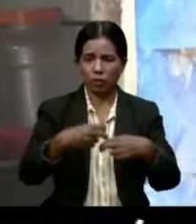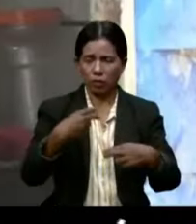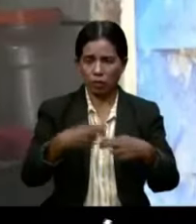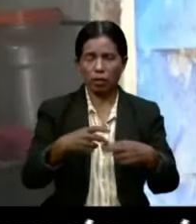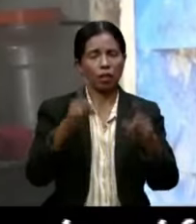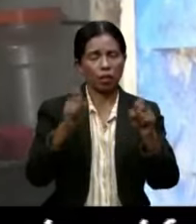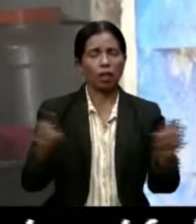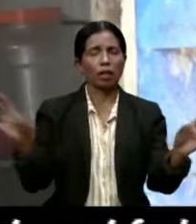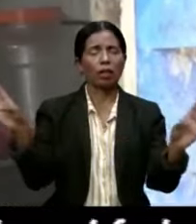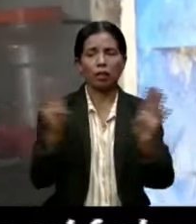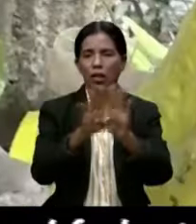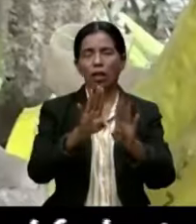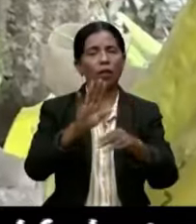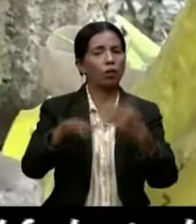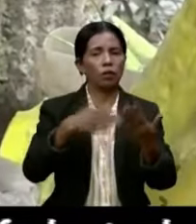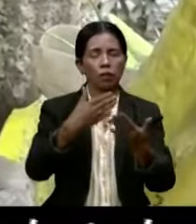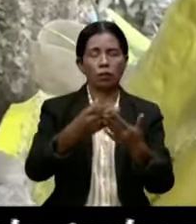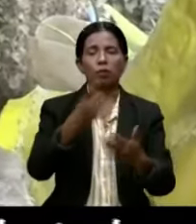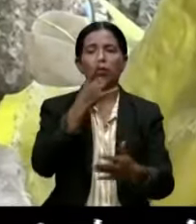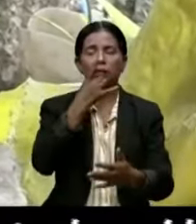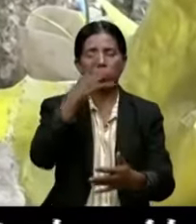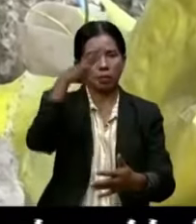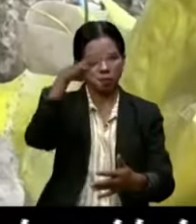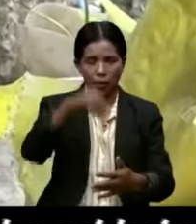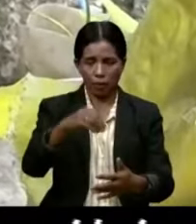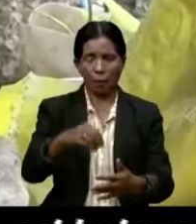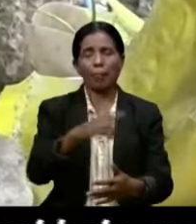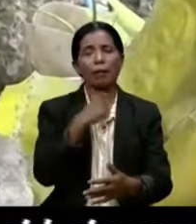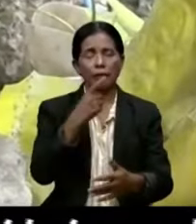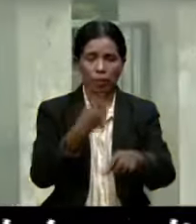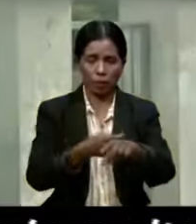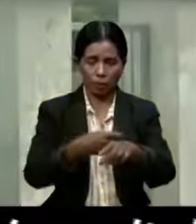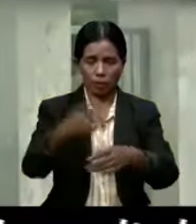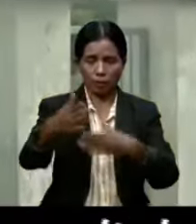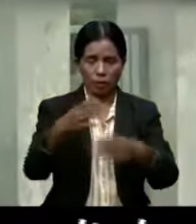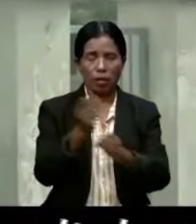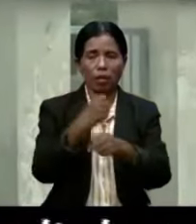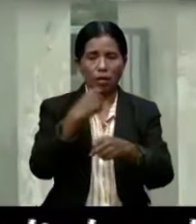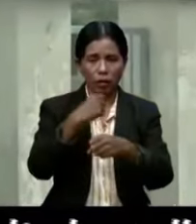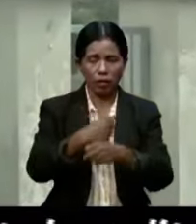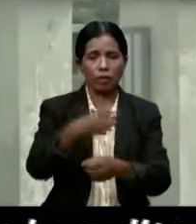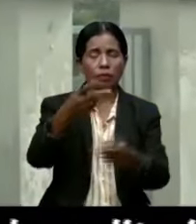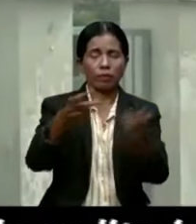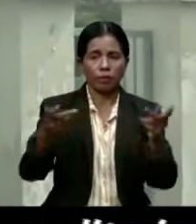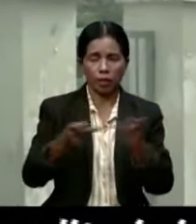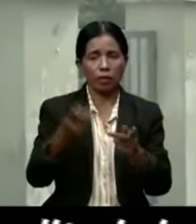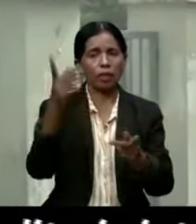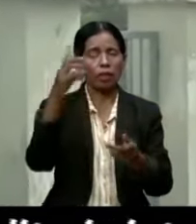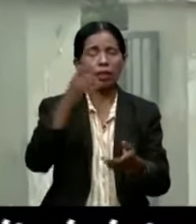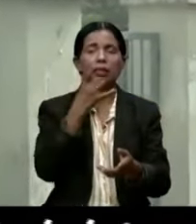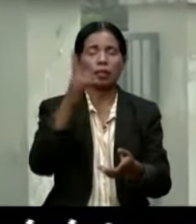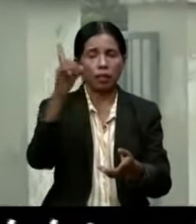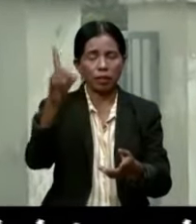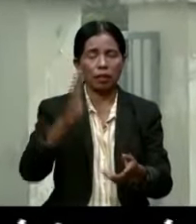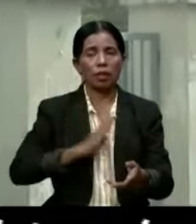hamate totalmente. Tambane Marsal afirma ia tempo badak se instala tan subestação ide ia are Comoro, nune